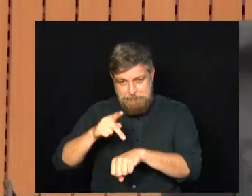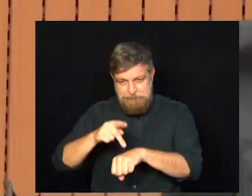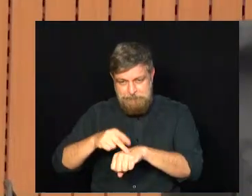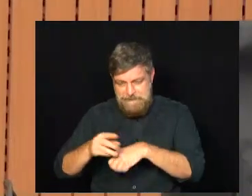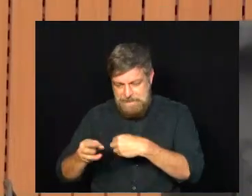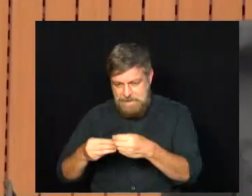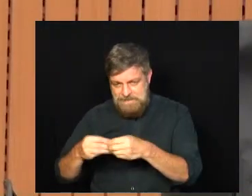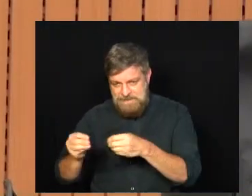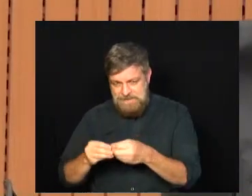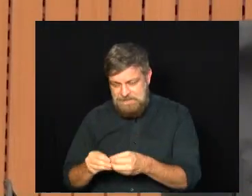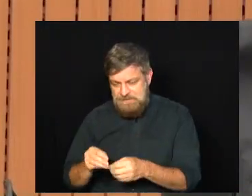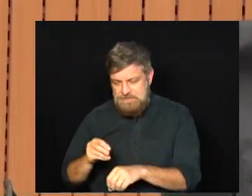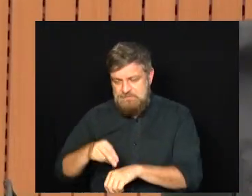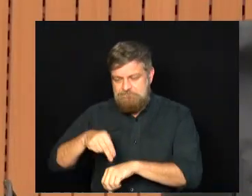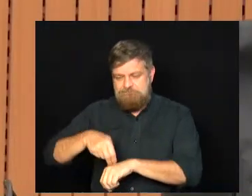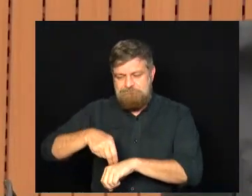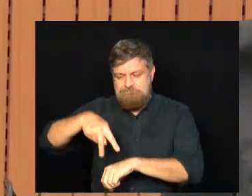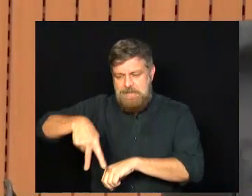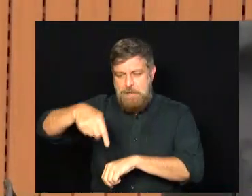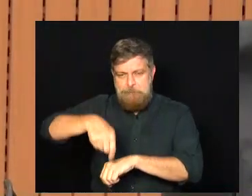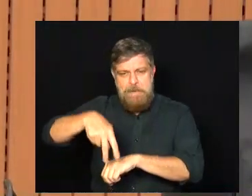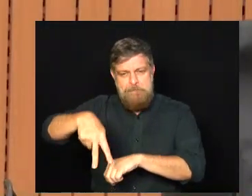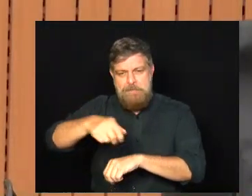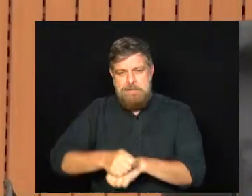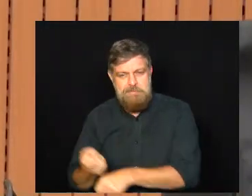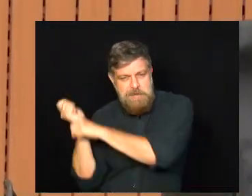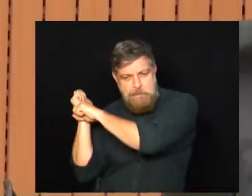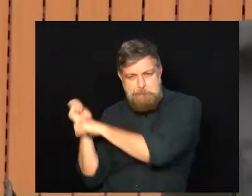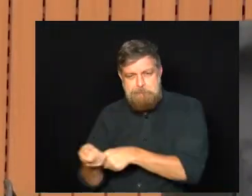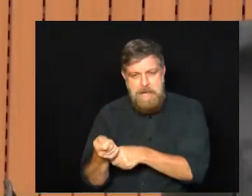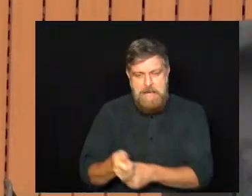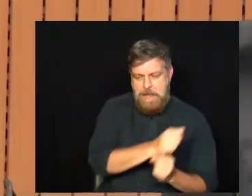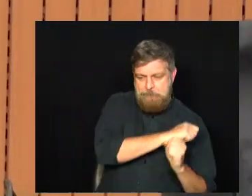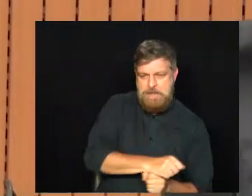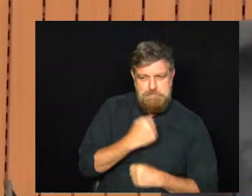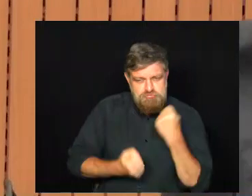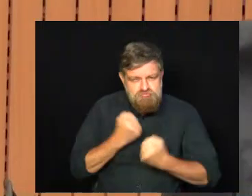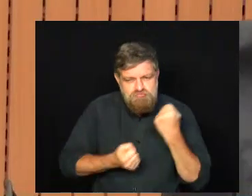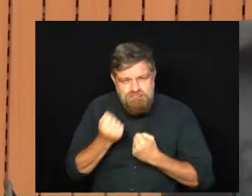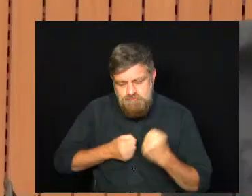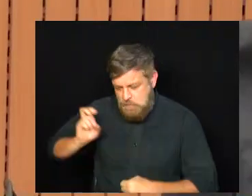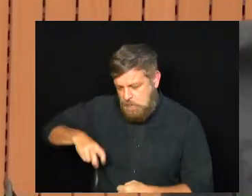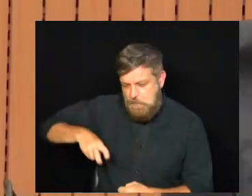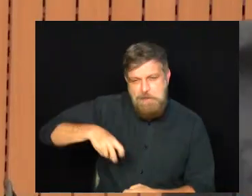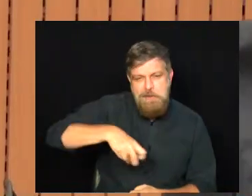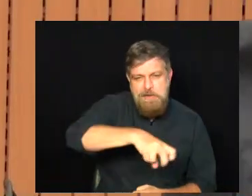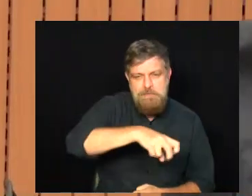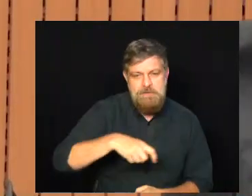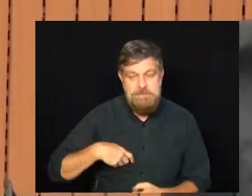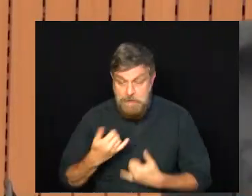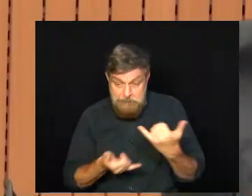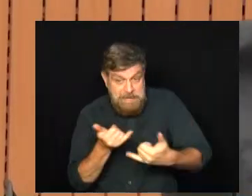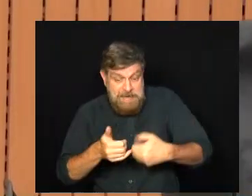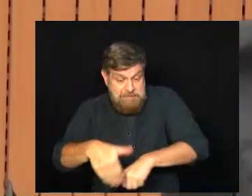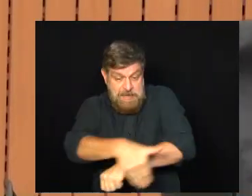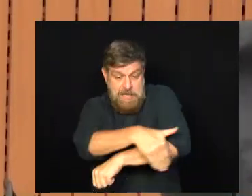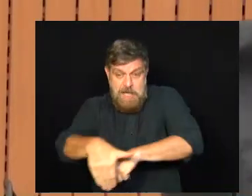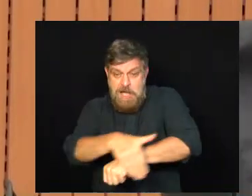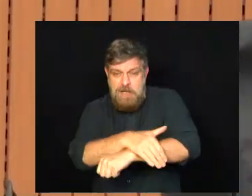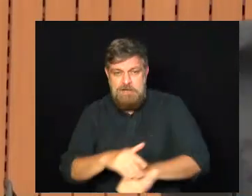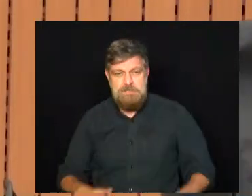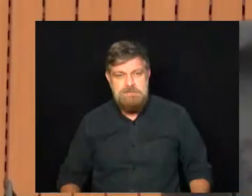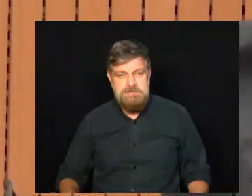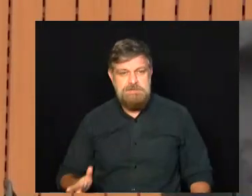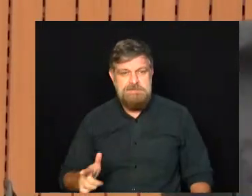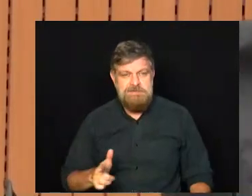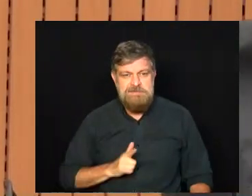pulava amarelinha, a gente jogava betes e como a senhora disse hoje, não tinha o